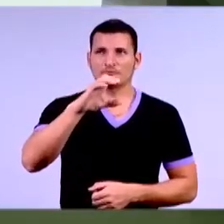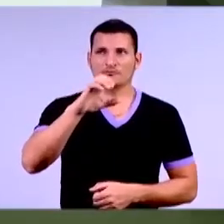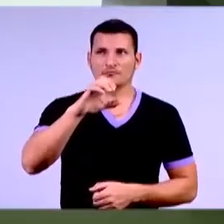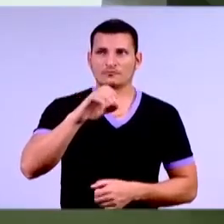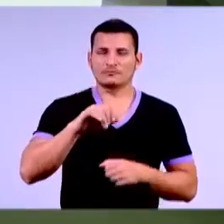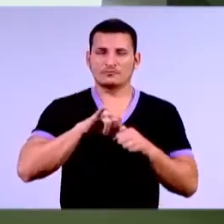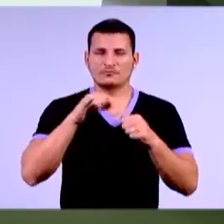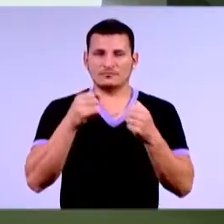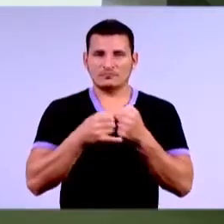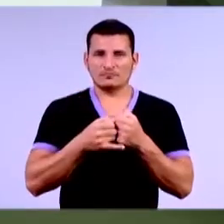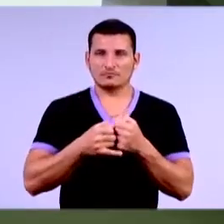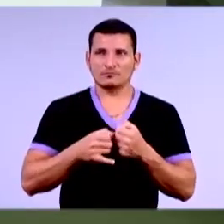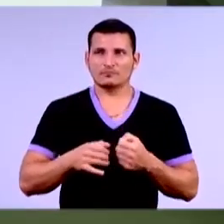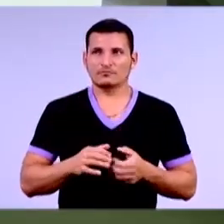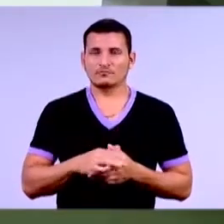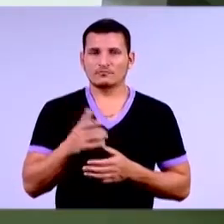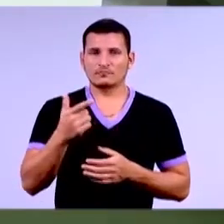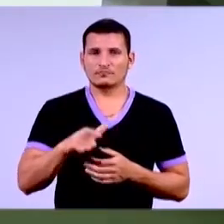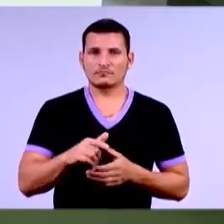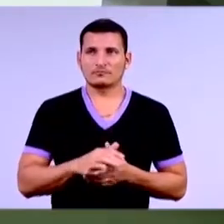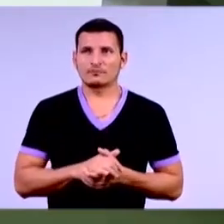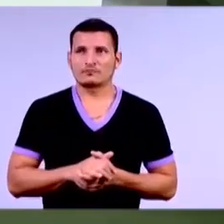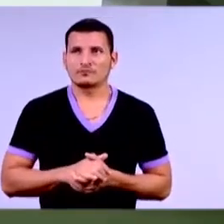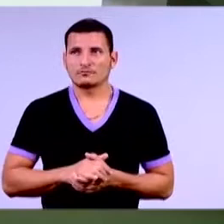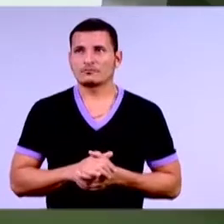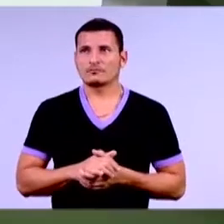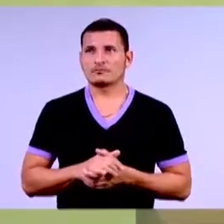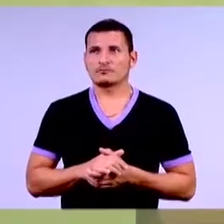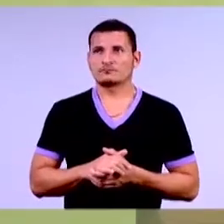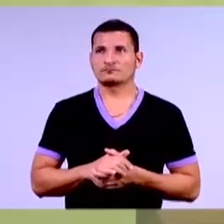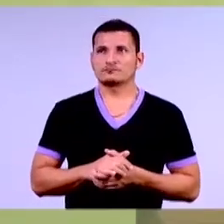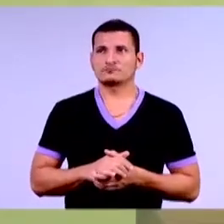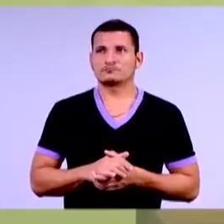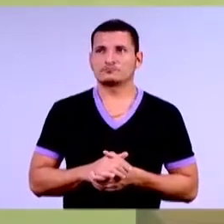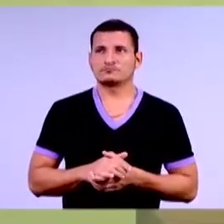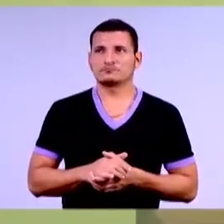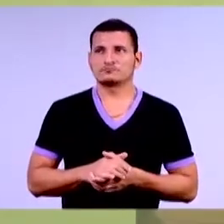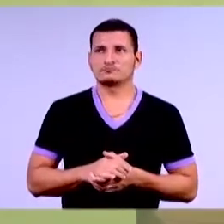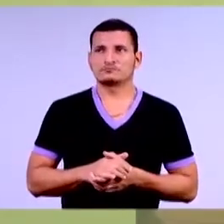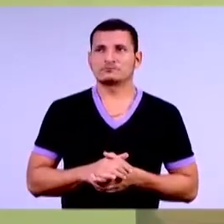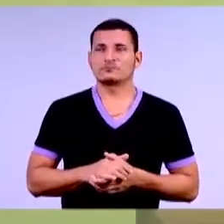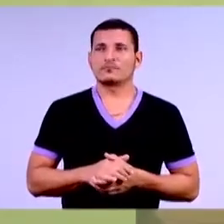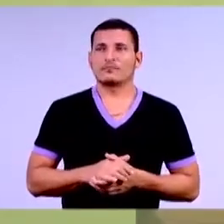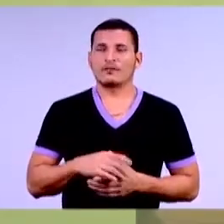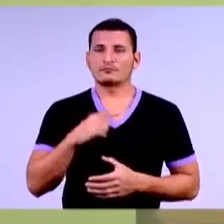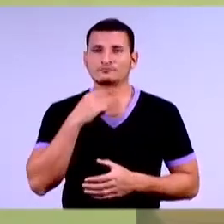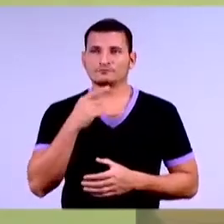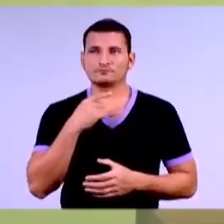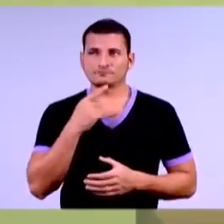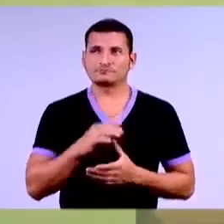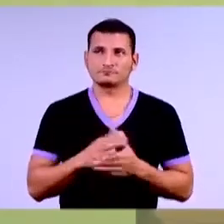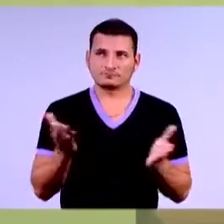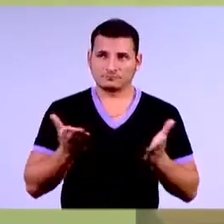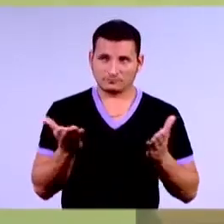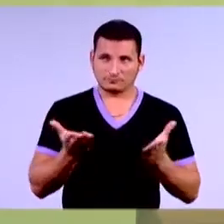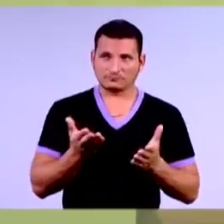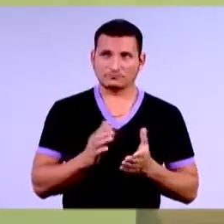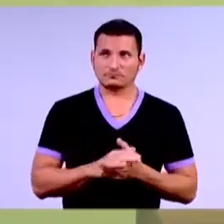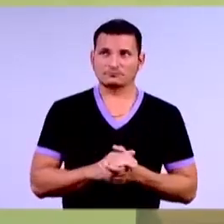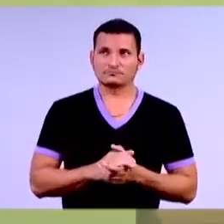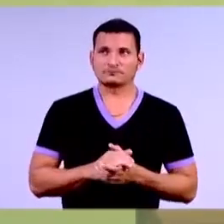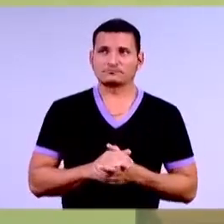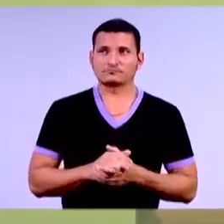possessivo novamente estamos com eles aí para tirar todas as nossas dúvidas agora o momento